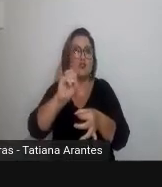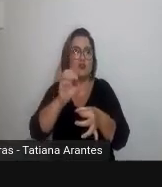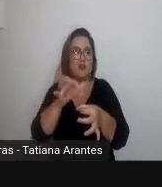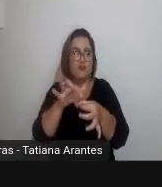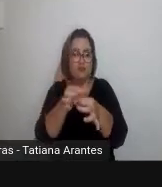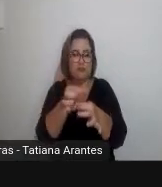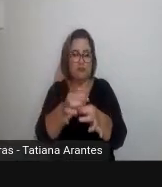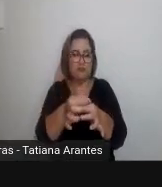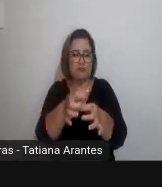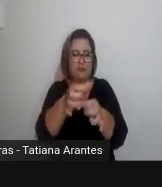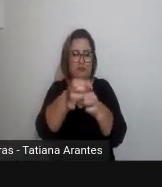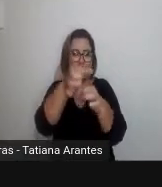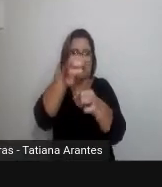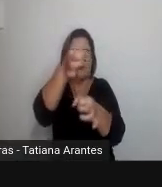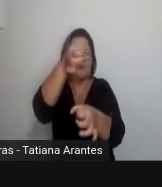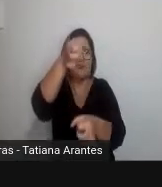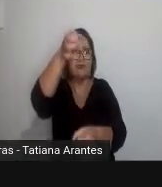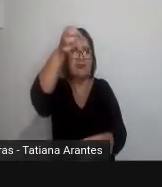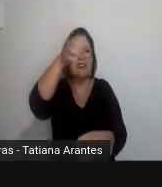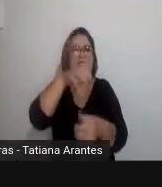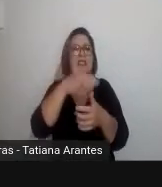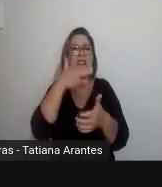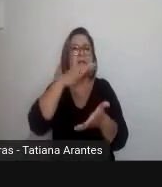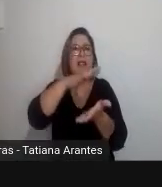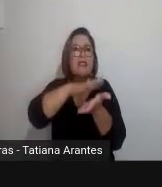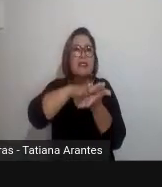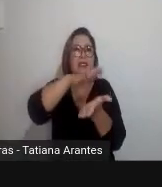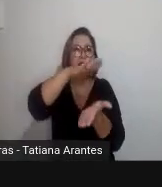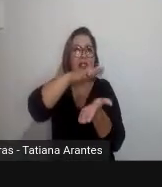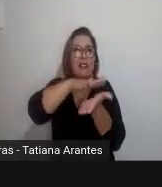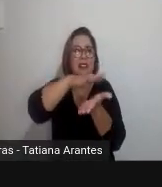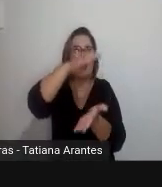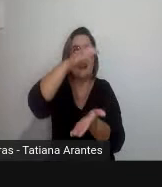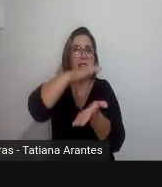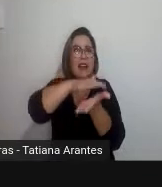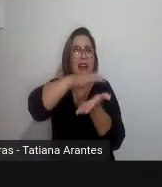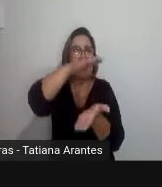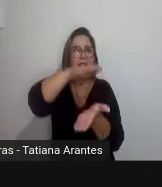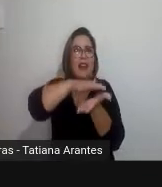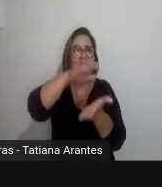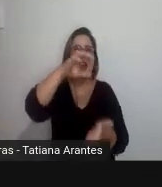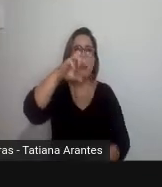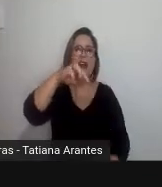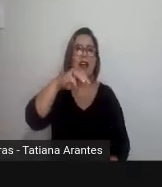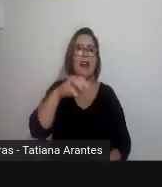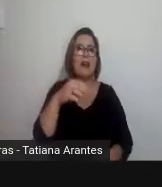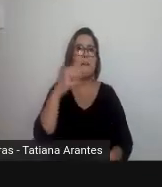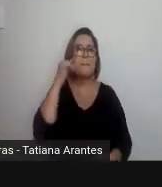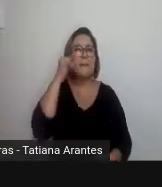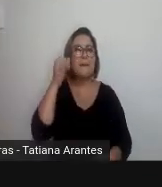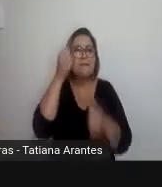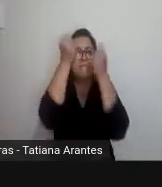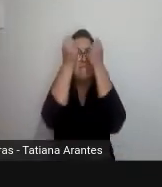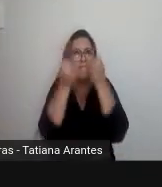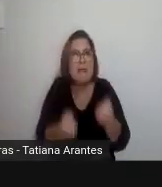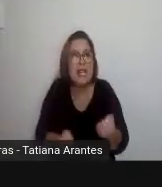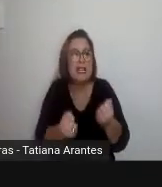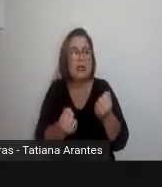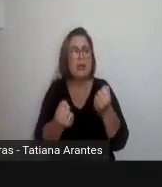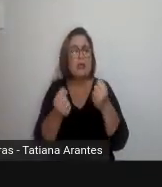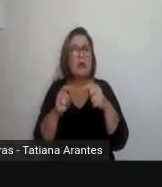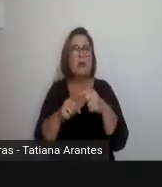Esse disco, eles têm a função de amortecer toda a questão das cargas,